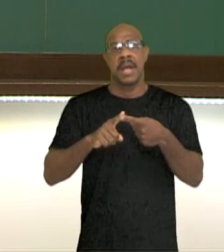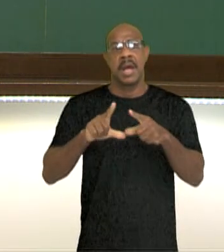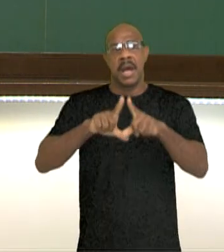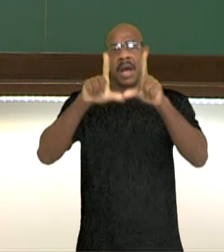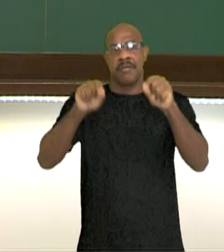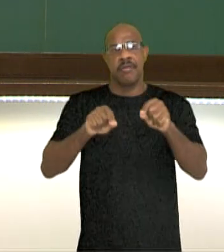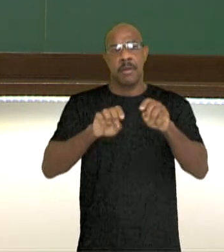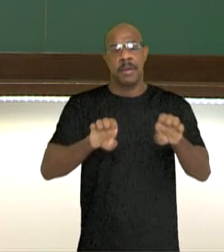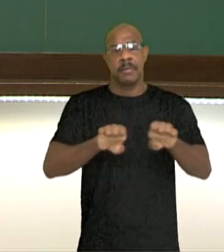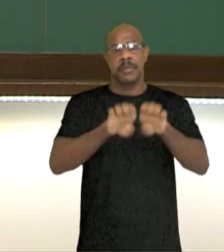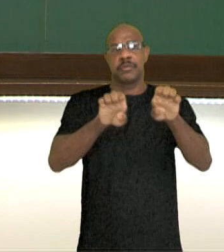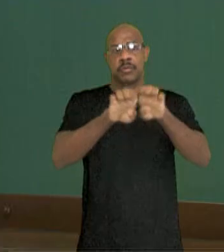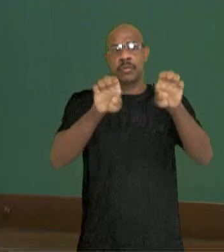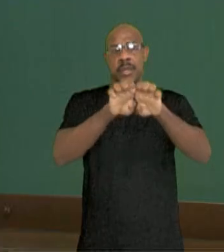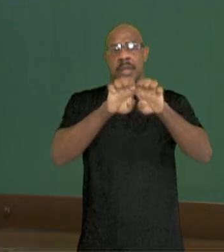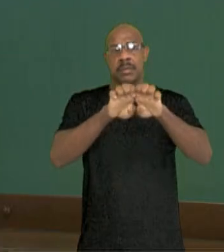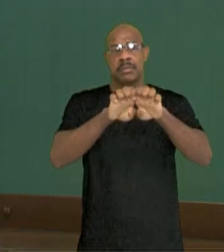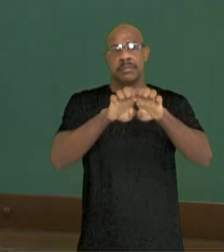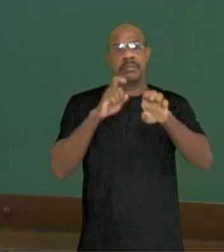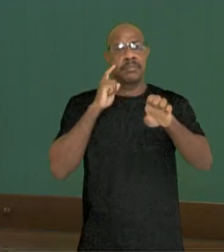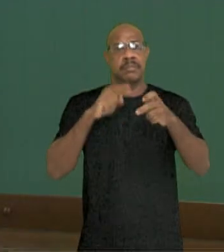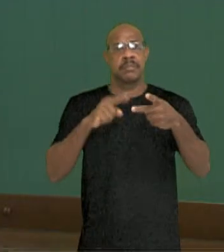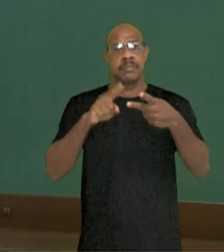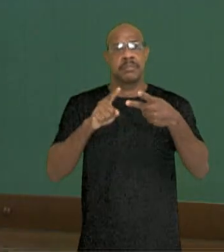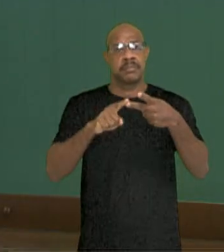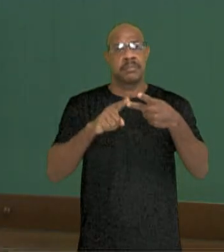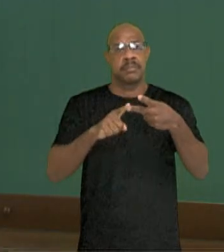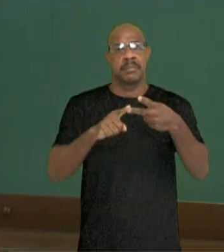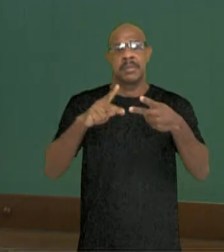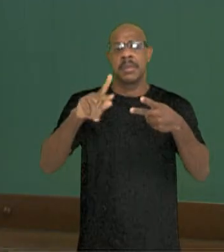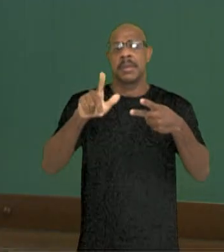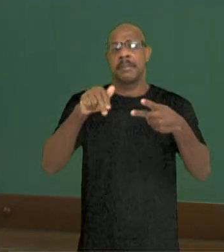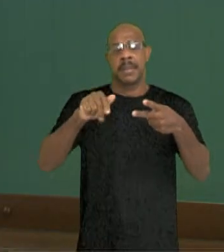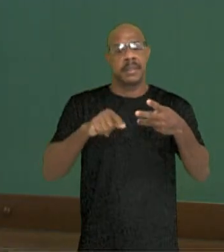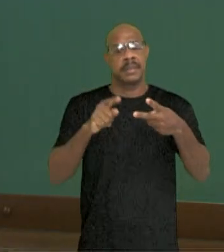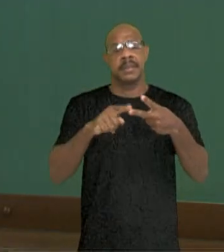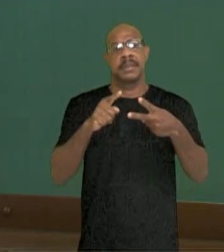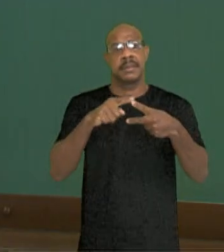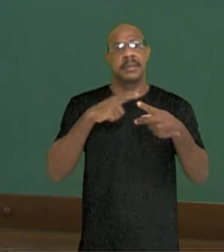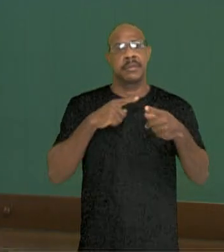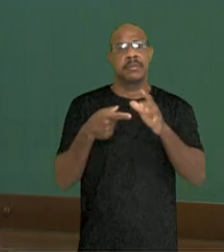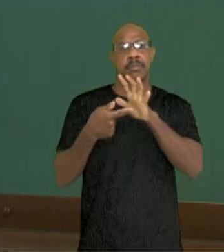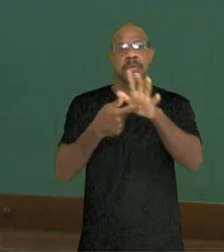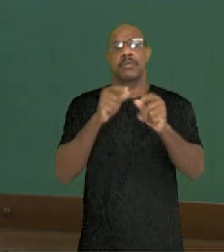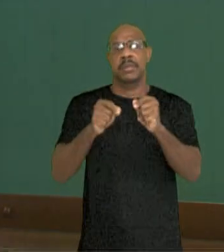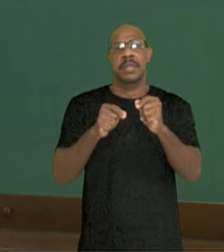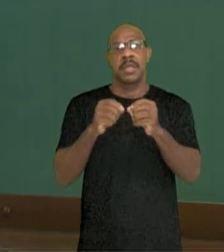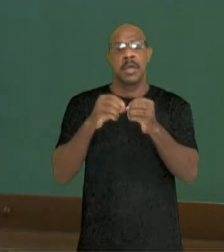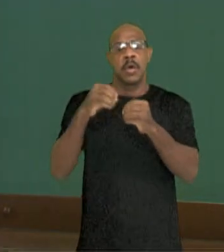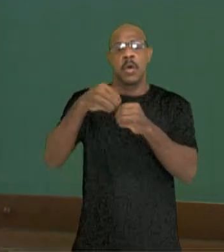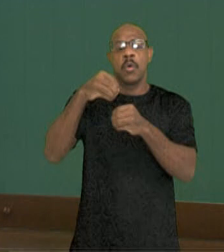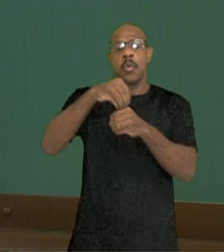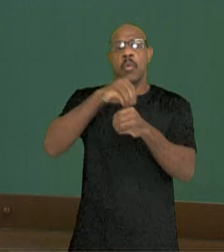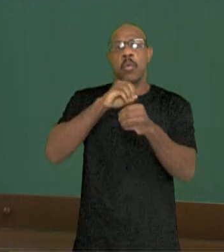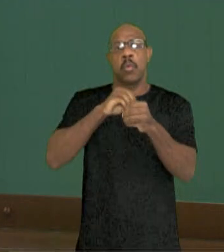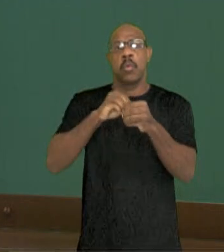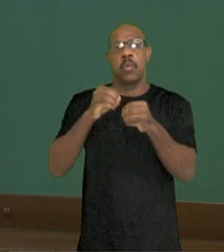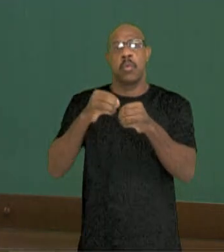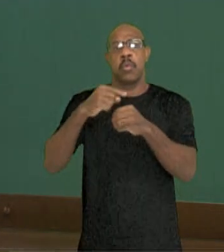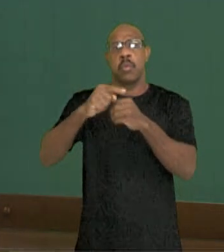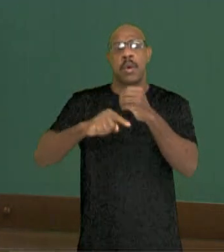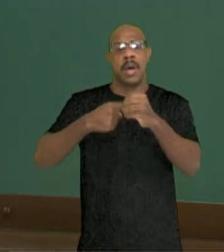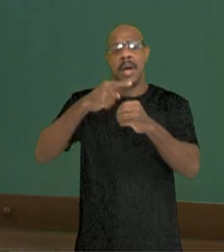estrutural plana desta substância butano, onde nós indicamos os átomos que compõem e as